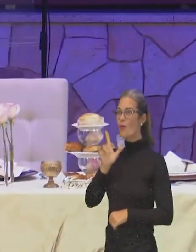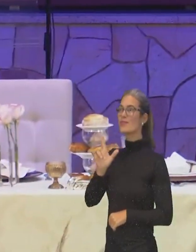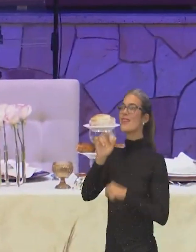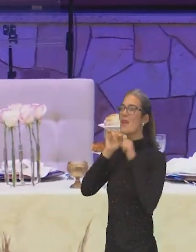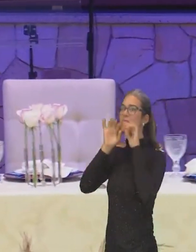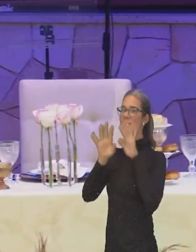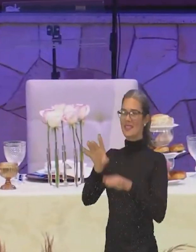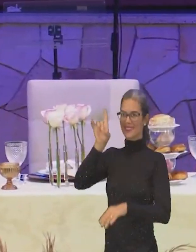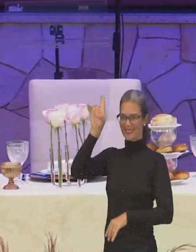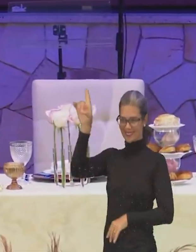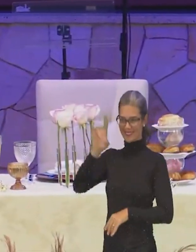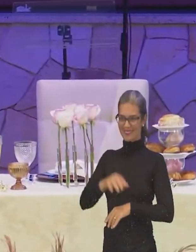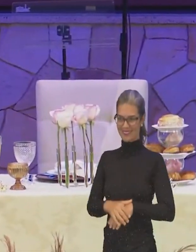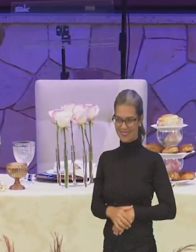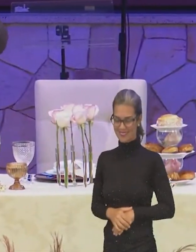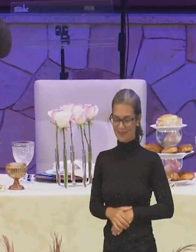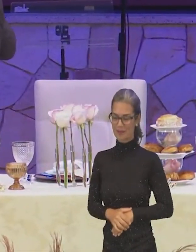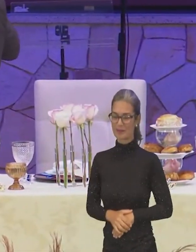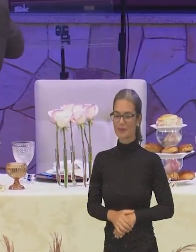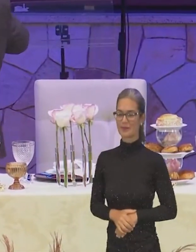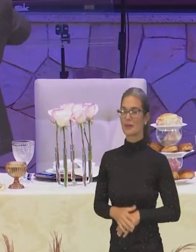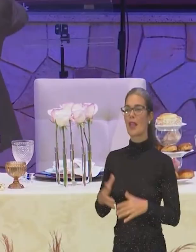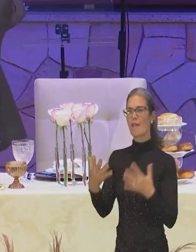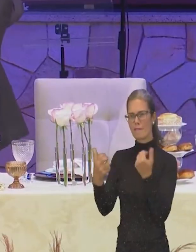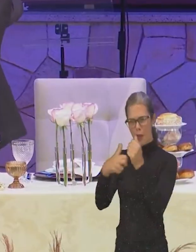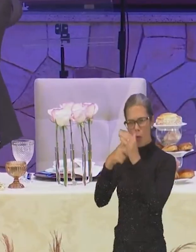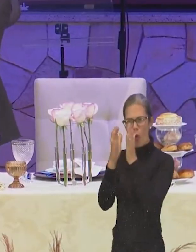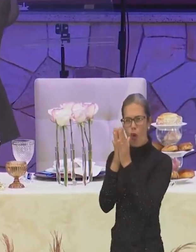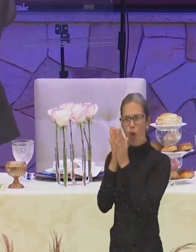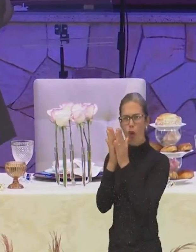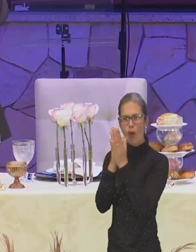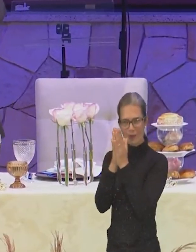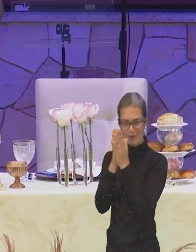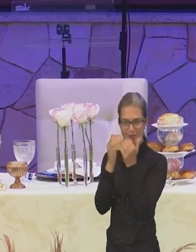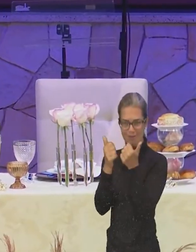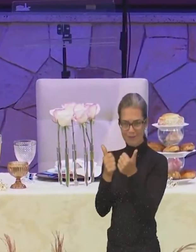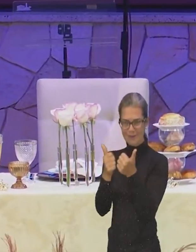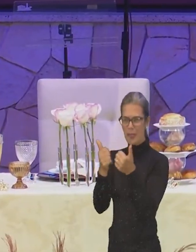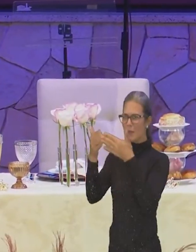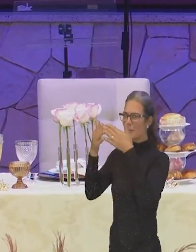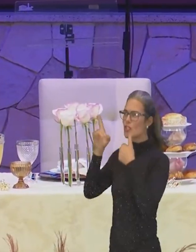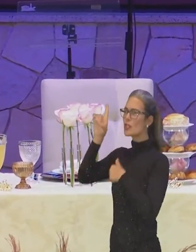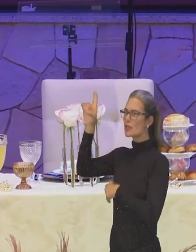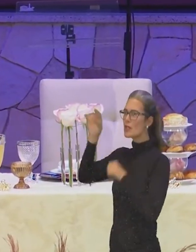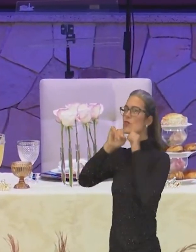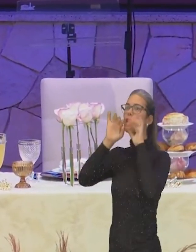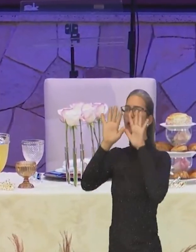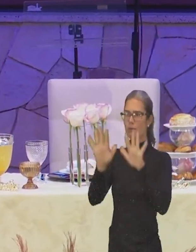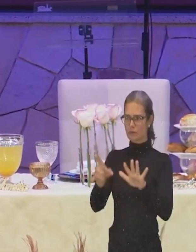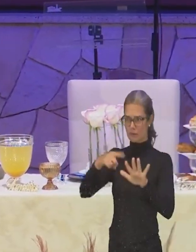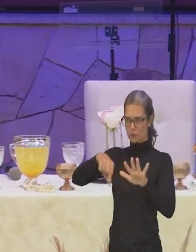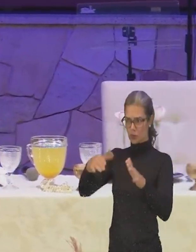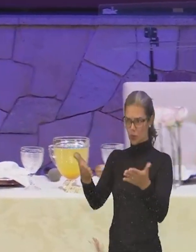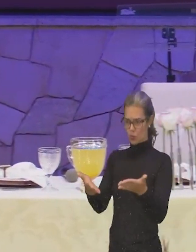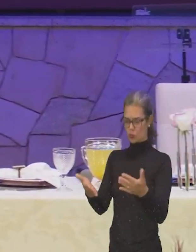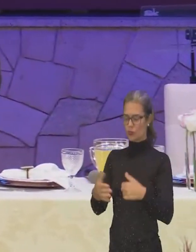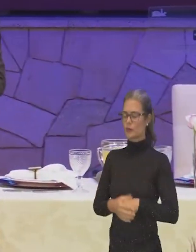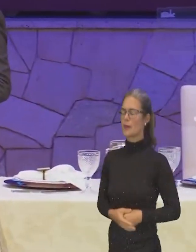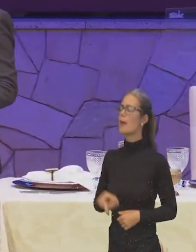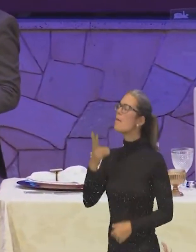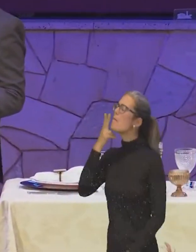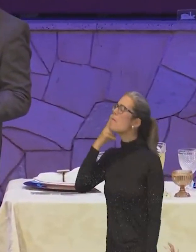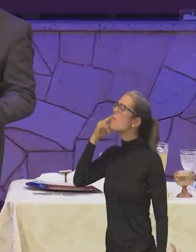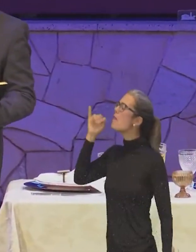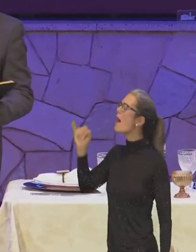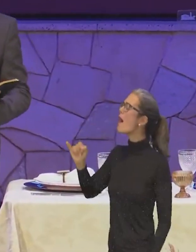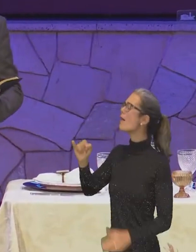o Espírito Santo de Deus fale aos nossos corações. Vamos fechar os olhos, pedindo para que Deus fale conosco. Pai Celeste,